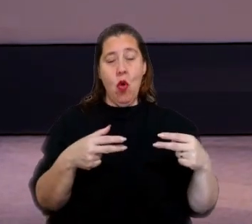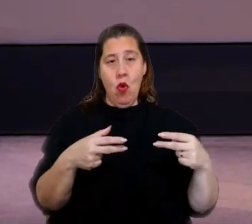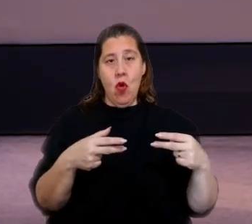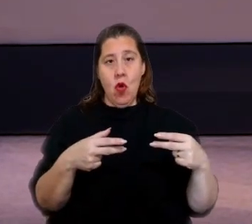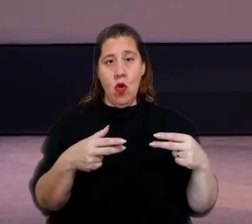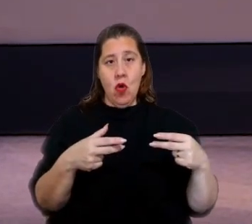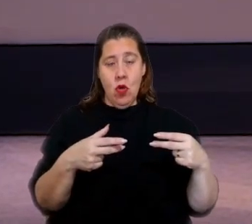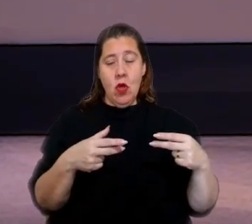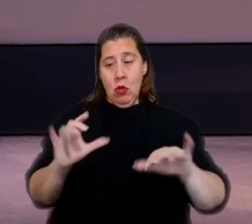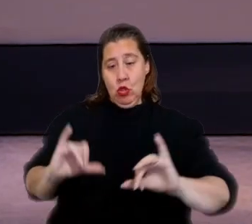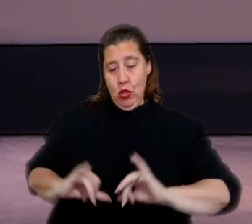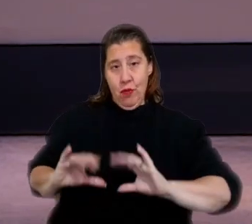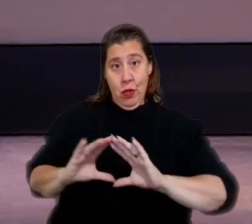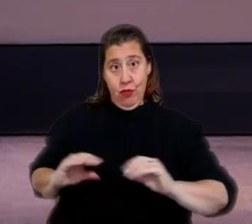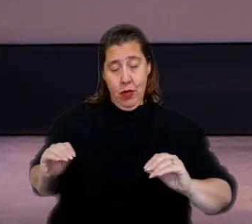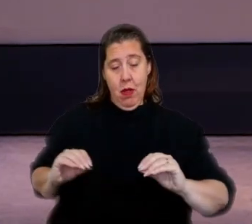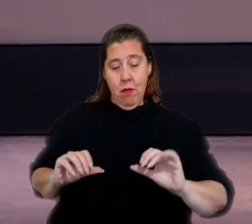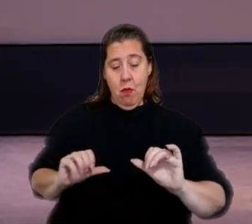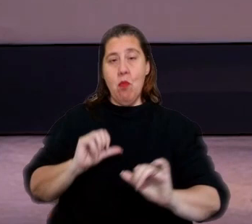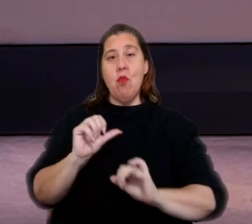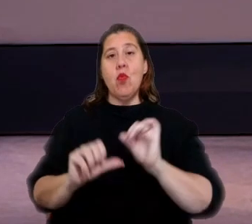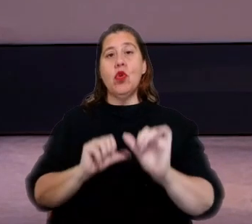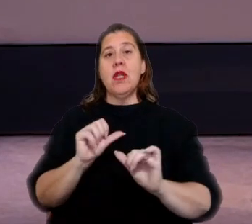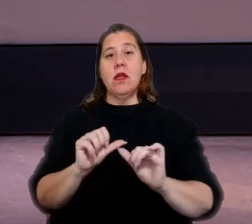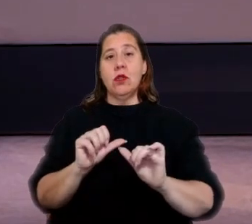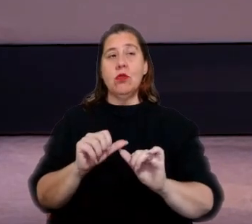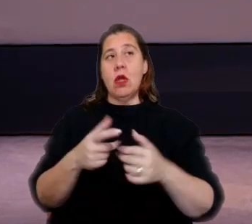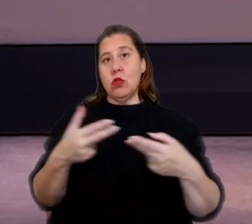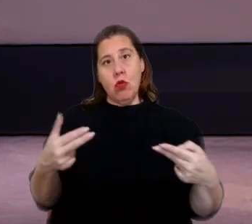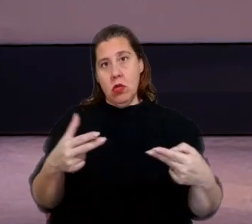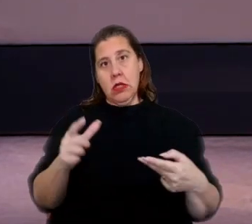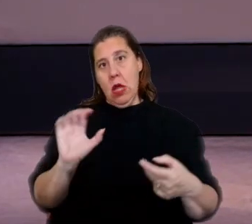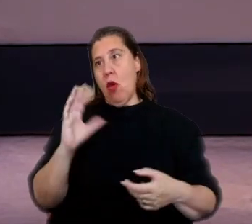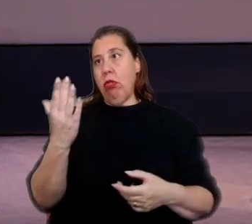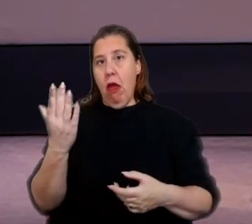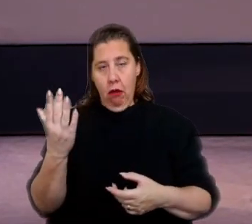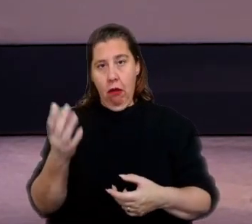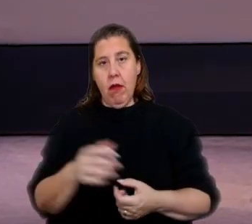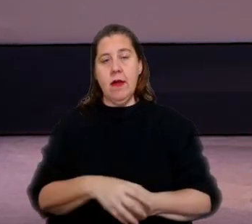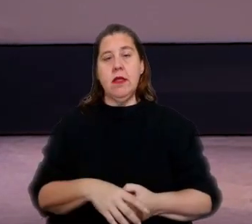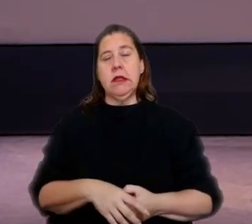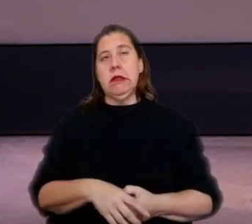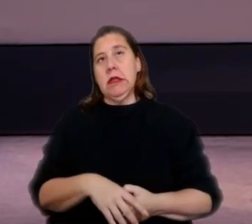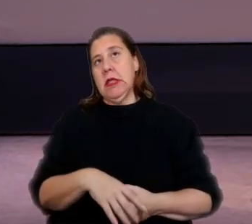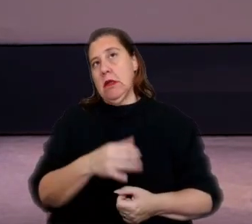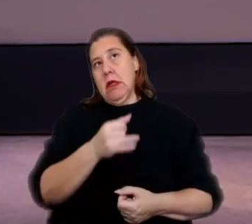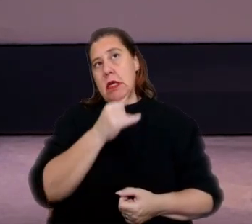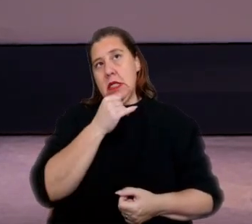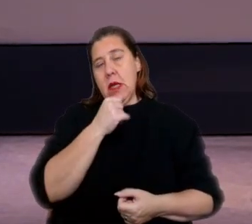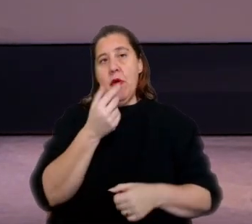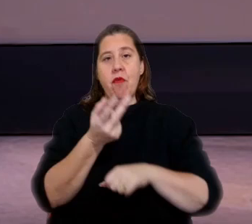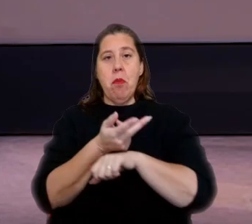coisa para me livrar do sofrimento, mudando o que está no mundo. Então, eu vou atrás de